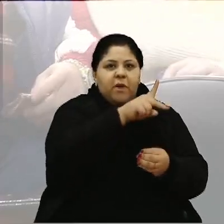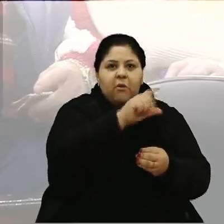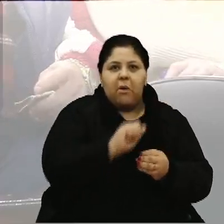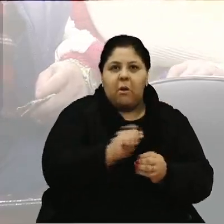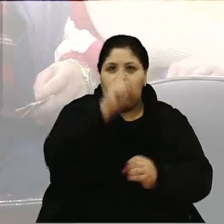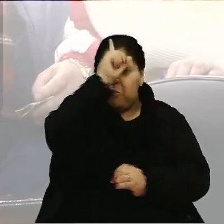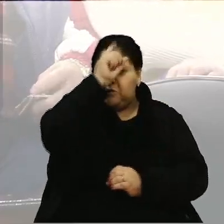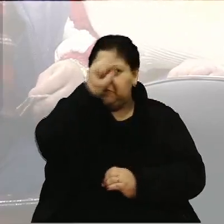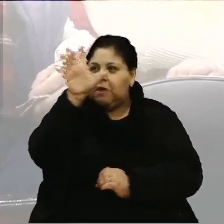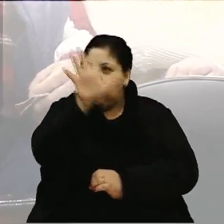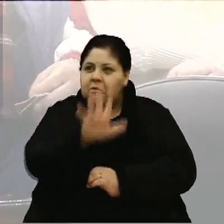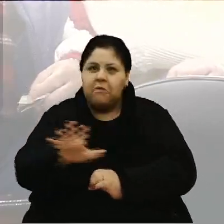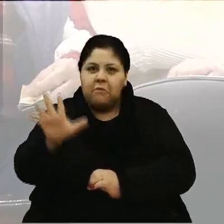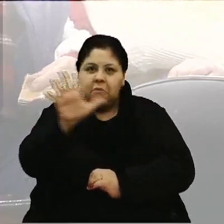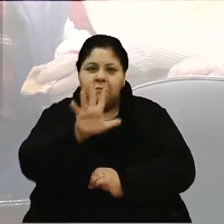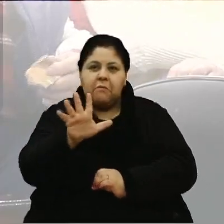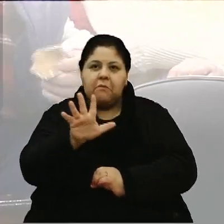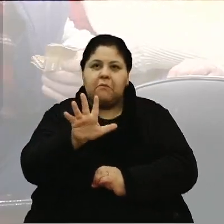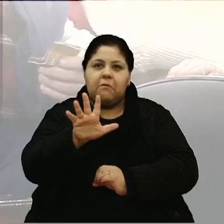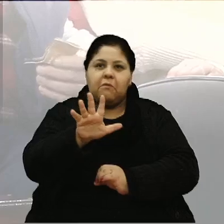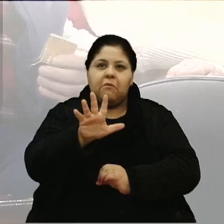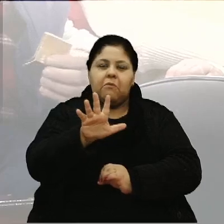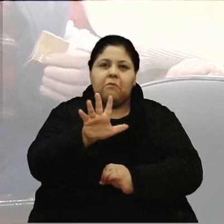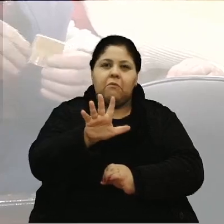Hospital Geral buscam ou